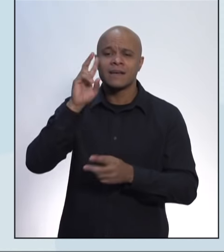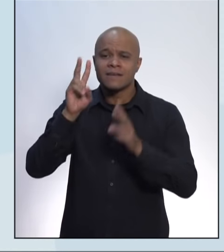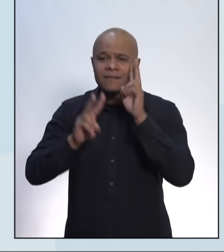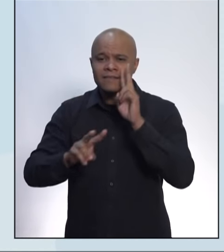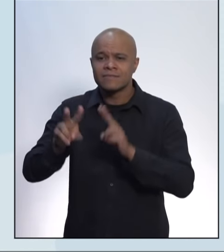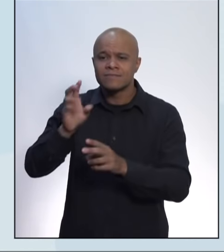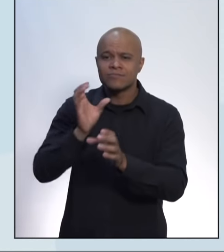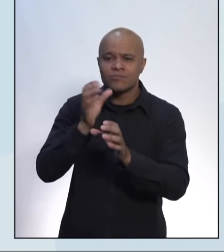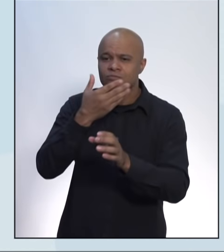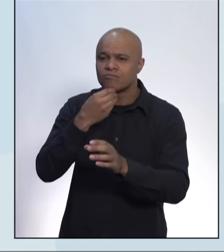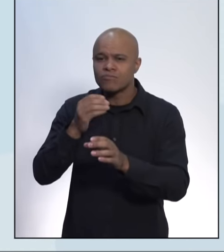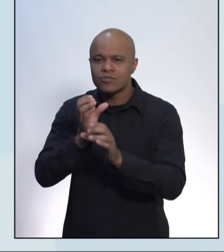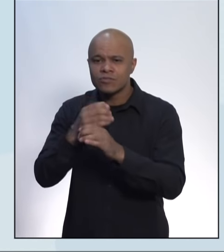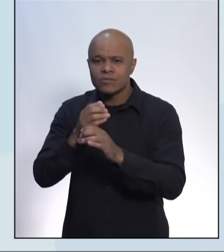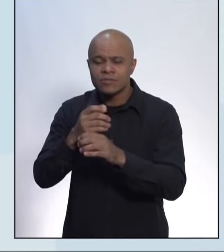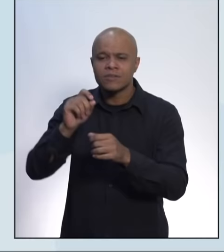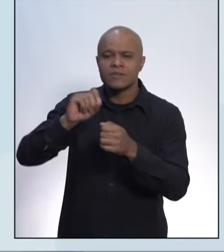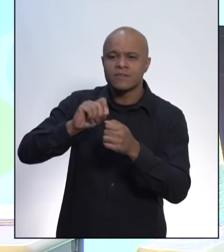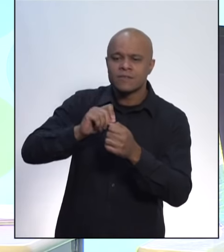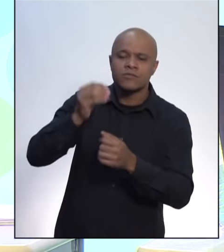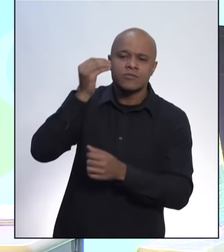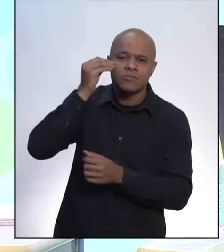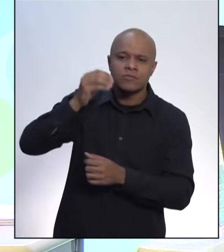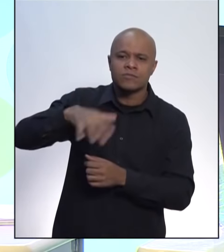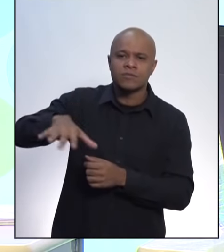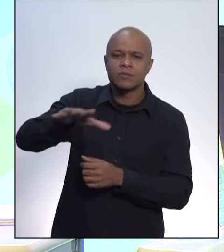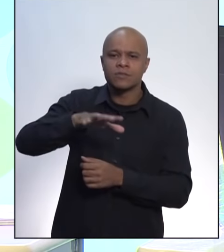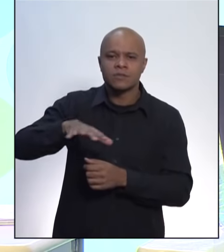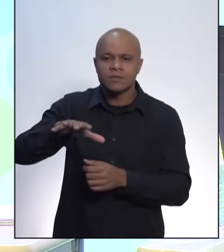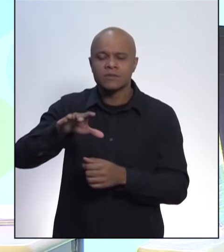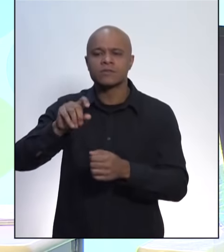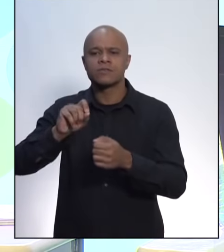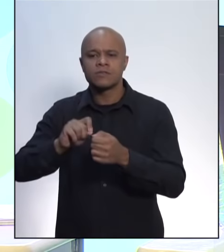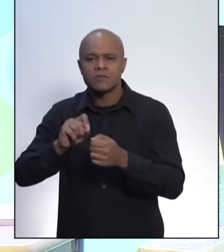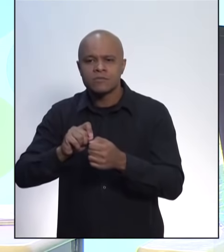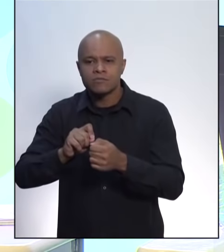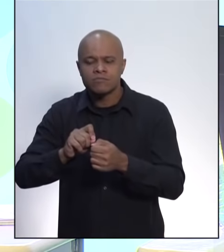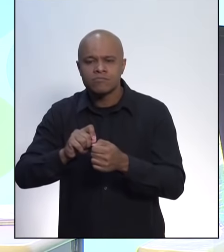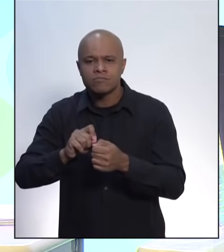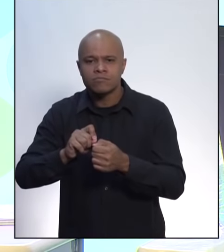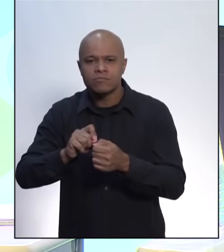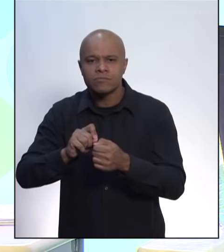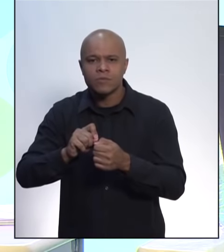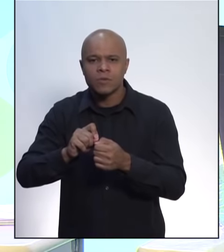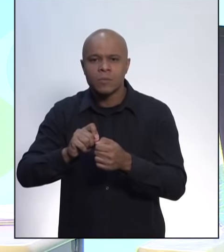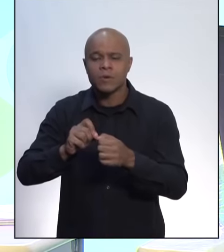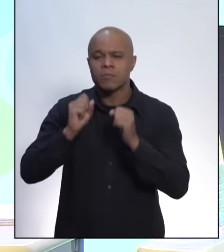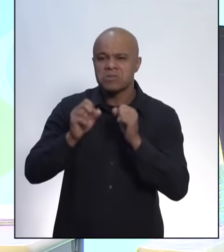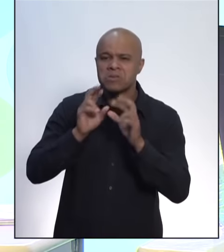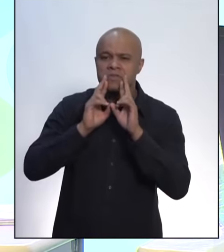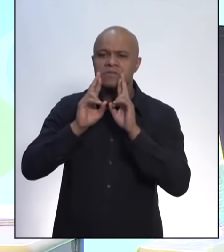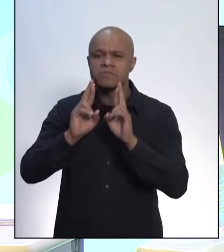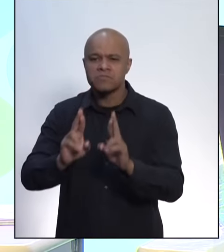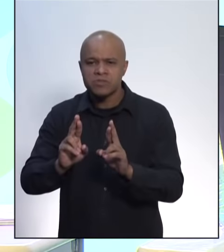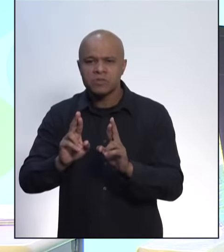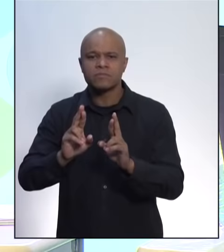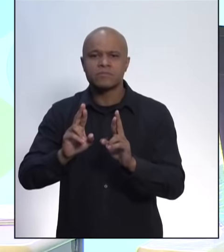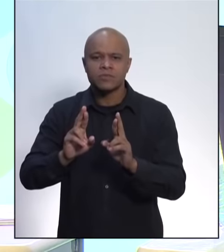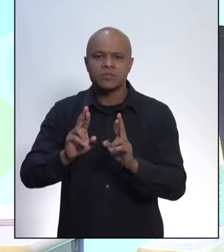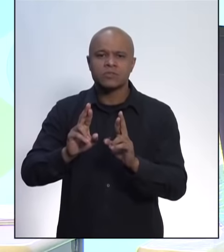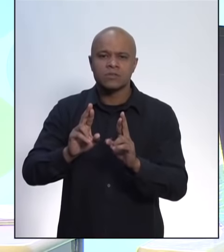tão cientista ele faz experiências ele faz experimentos para responder então ele